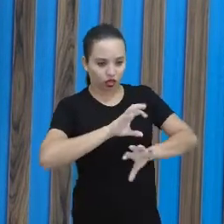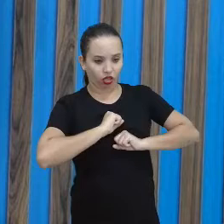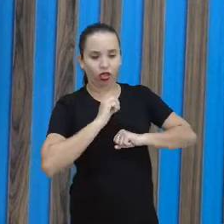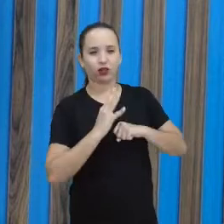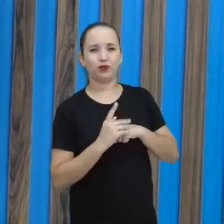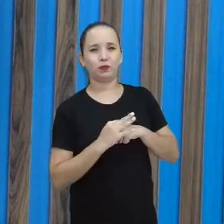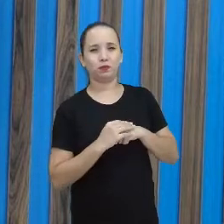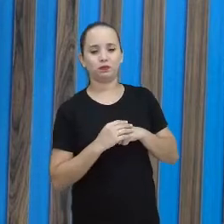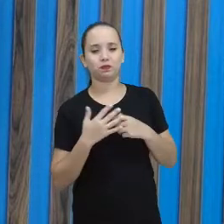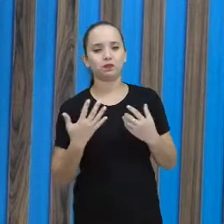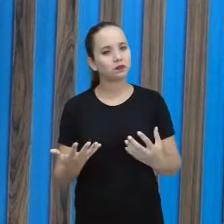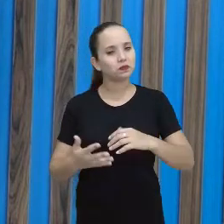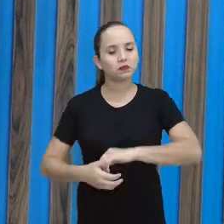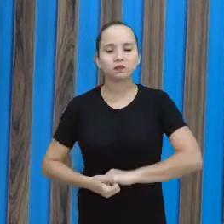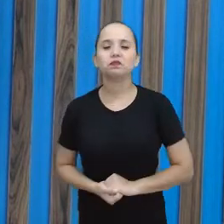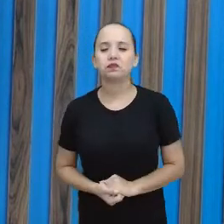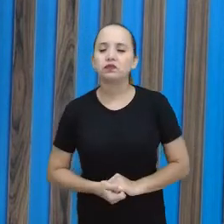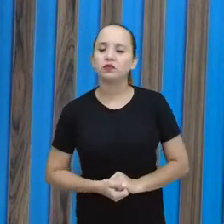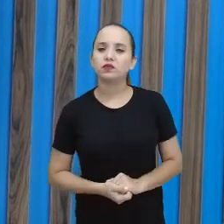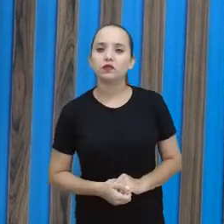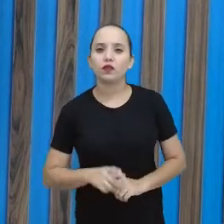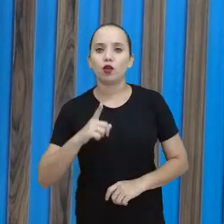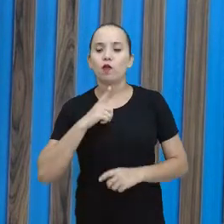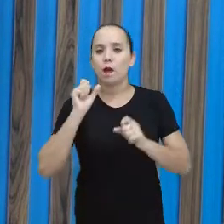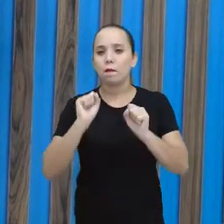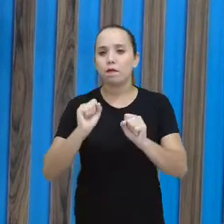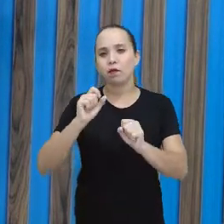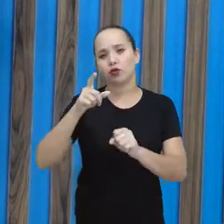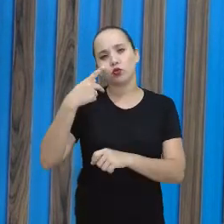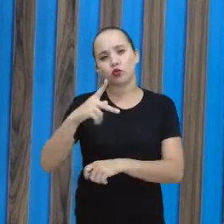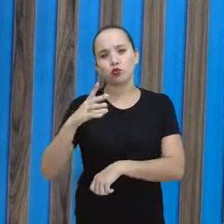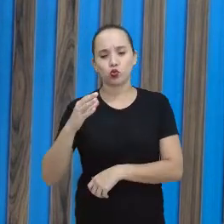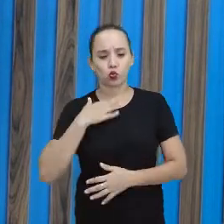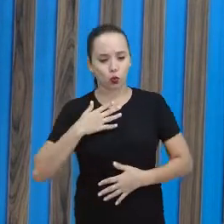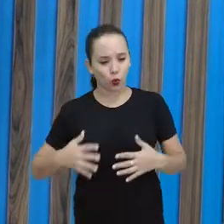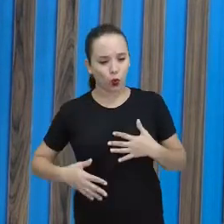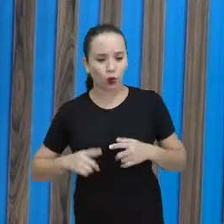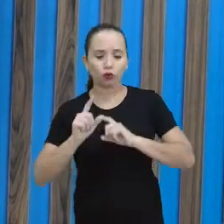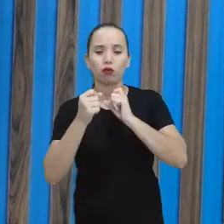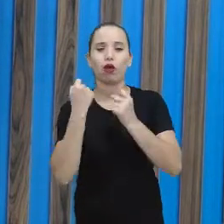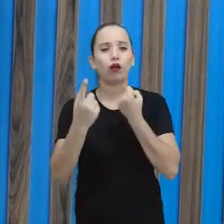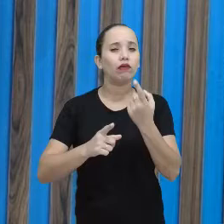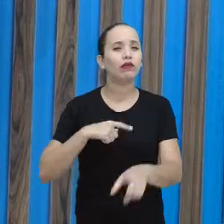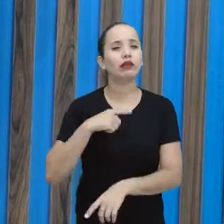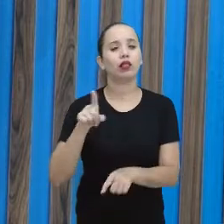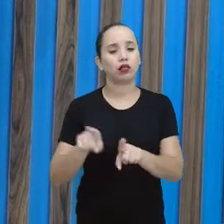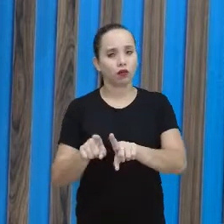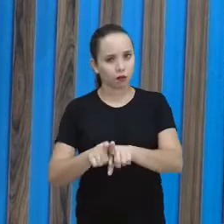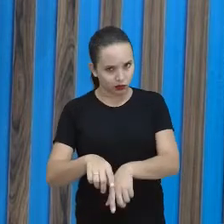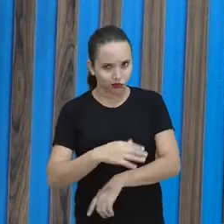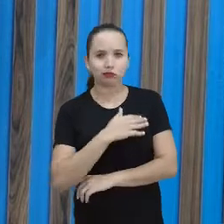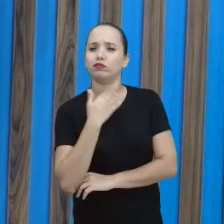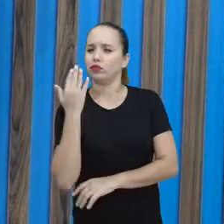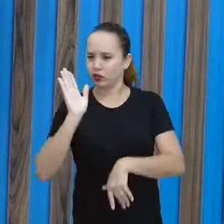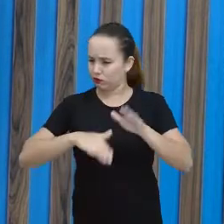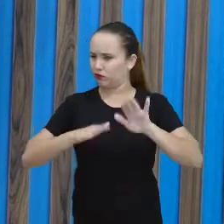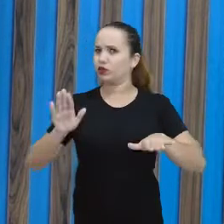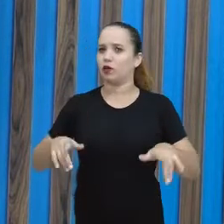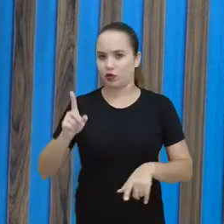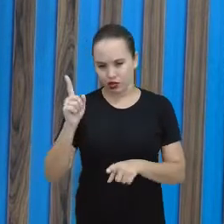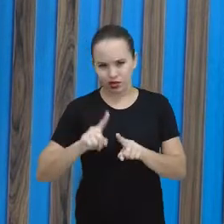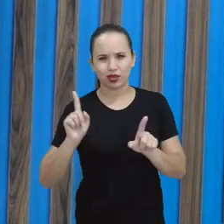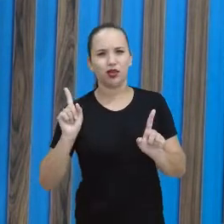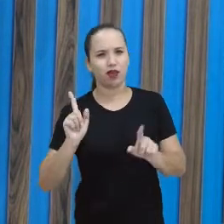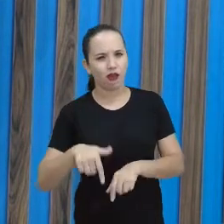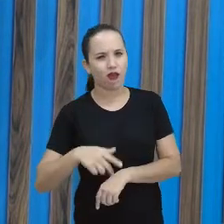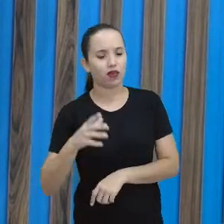para você, né? Fonte de contaminação para o seu corpo, podendo levar à morte, dependendo de que doença for, né? Uma situação bem difícil, né,